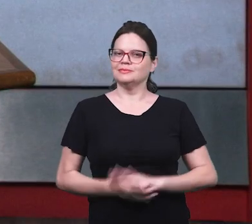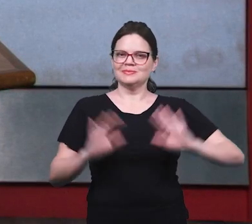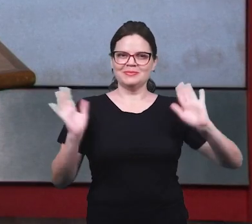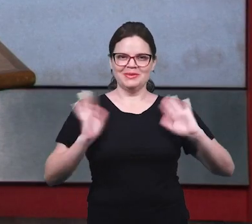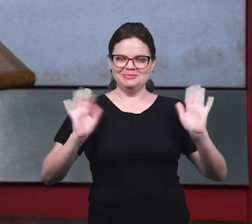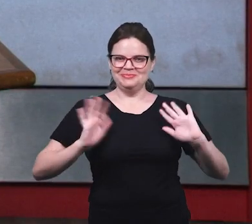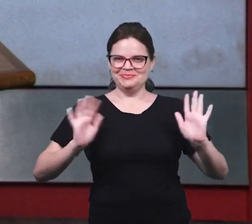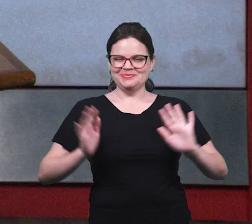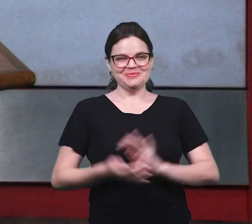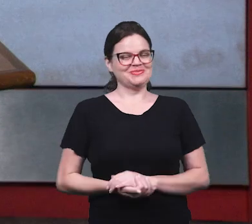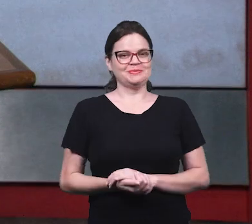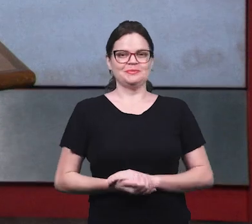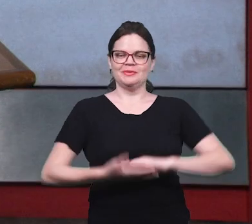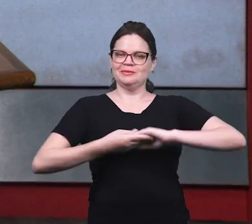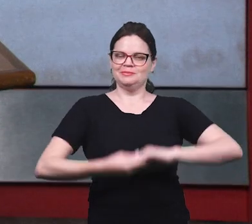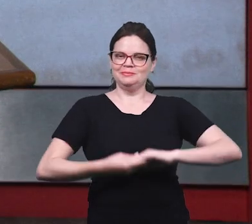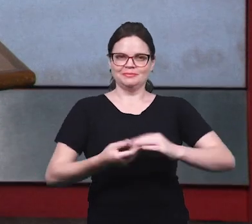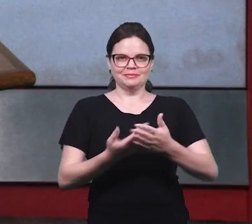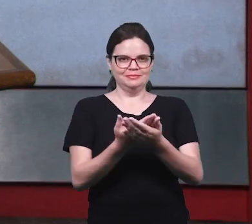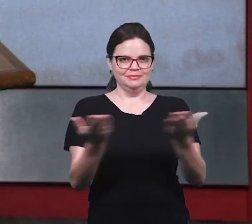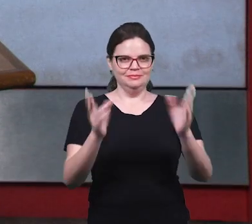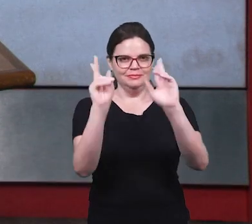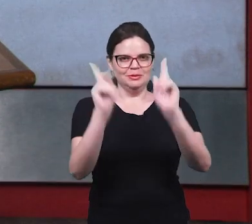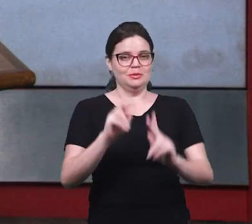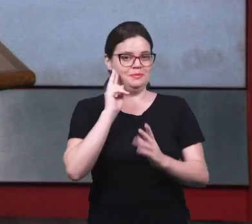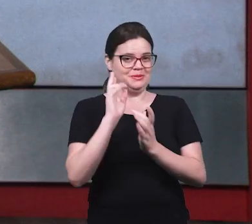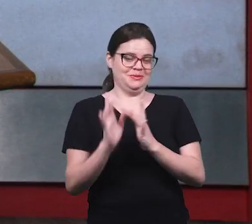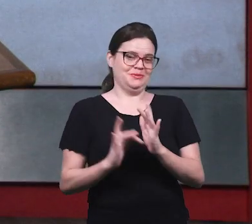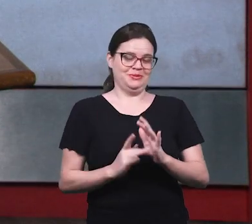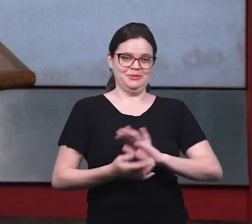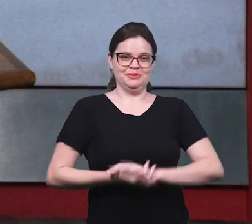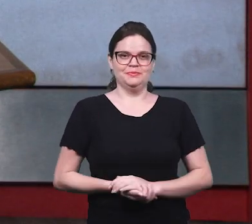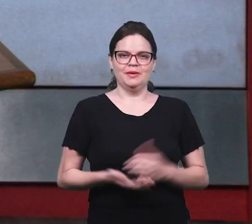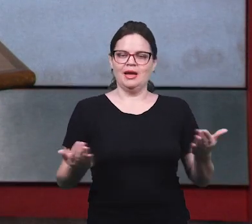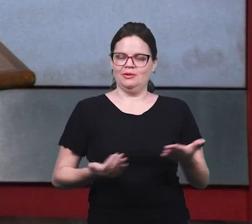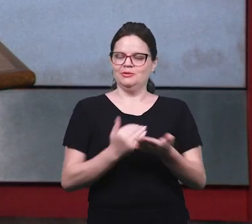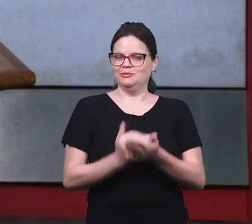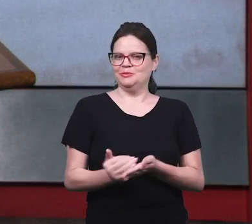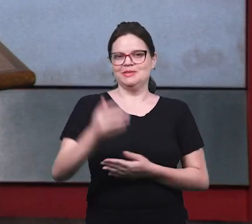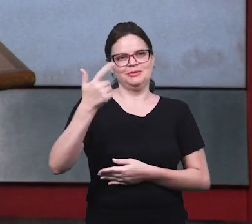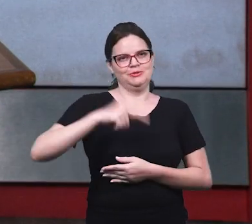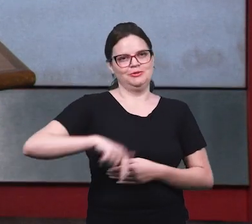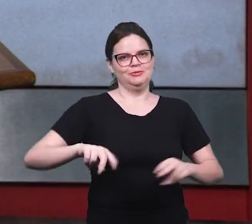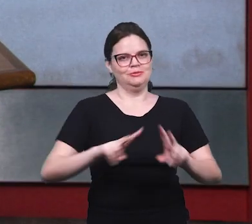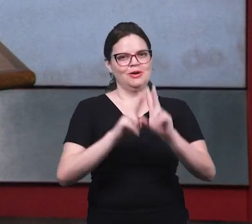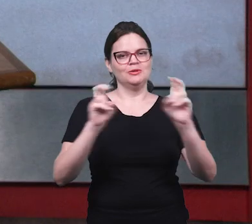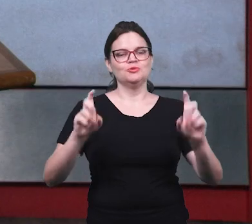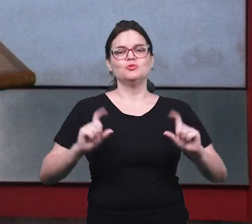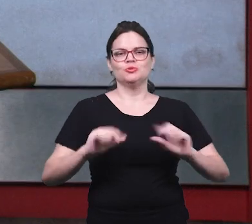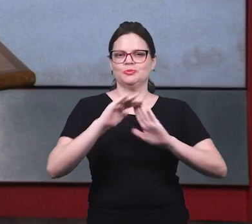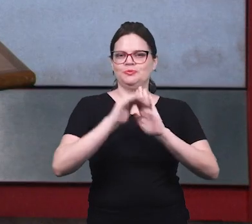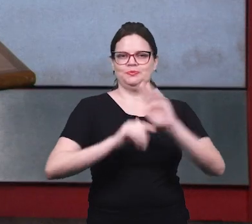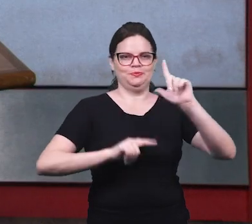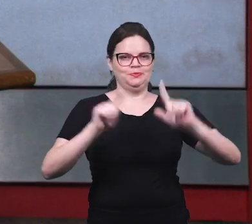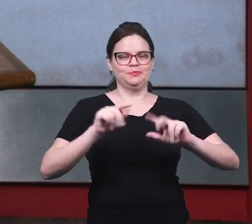Olá, eu quero saudá-lo com a paz do Senhor Jesus. Estamos de volta ao nosso